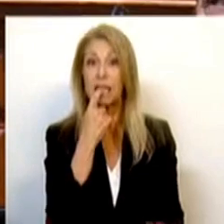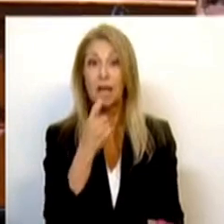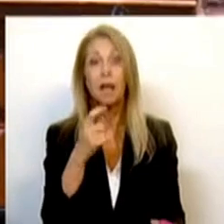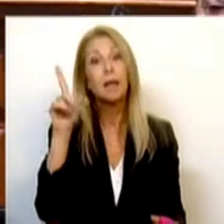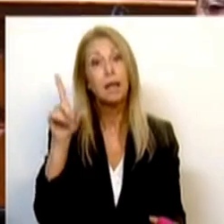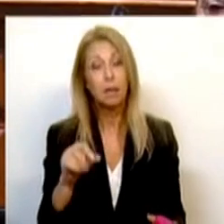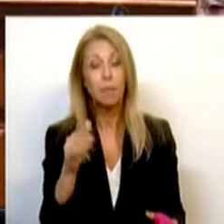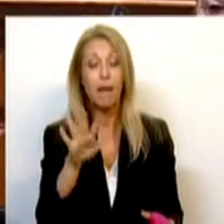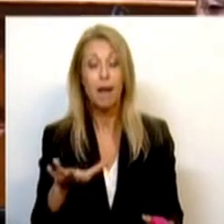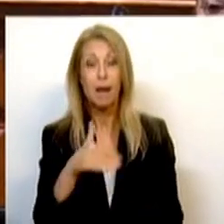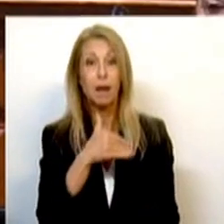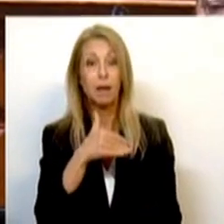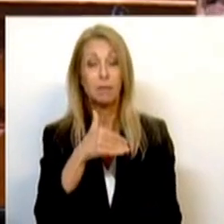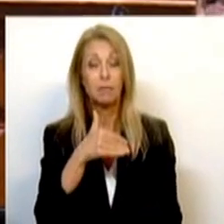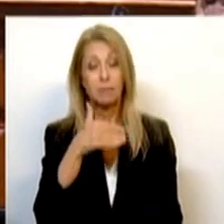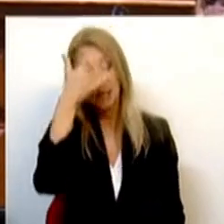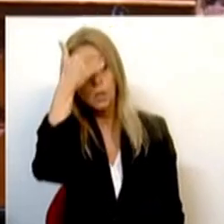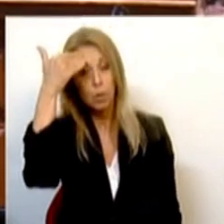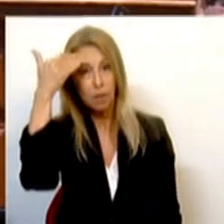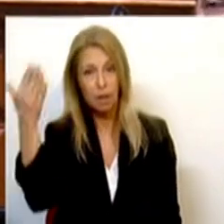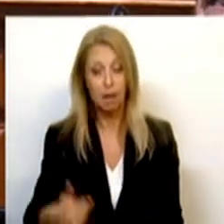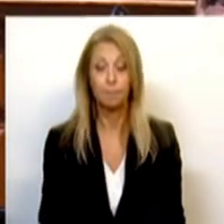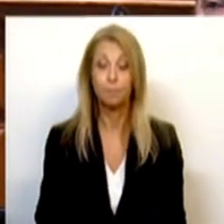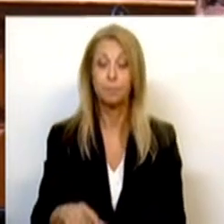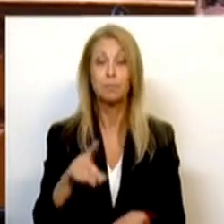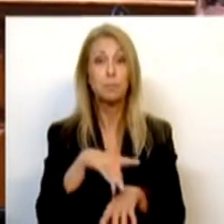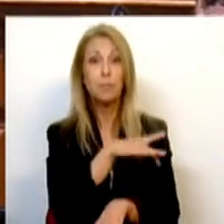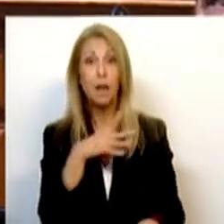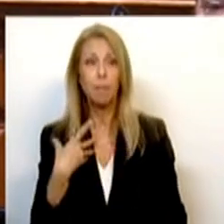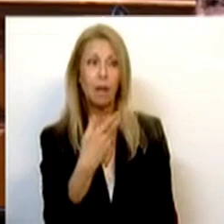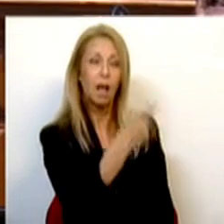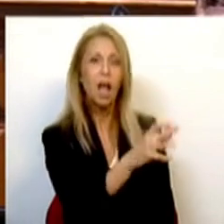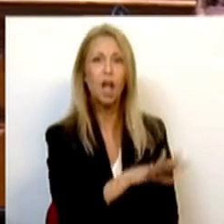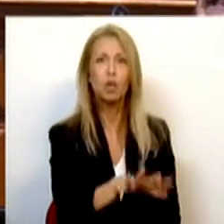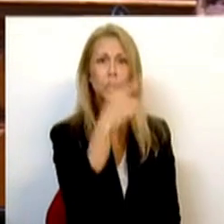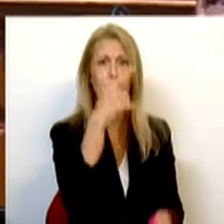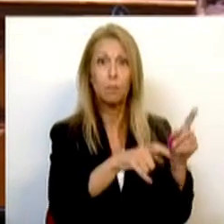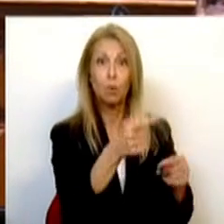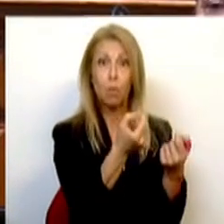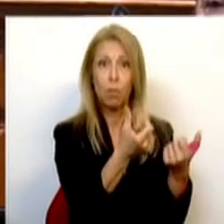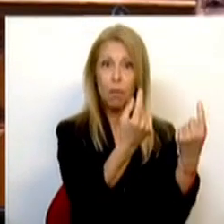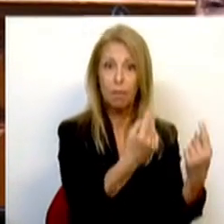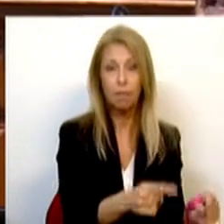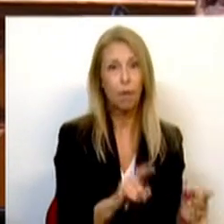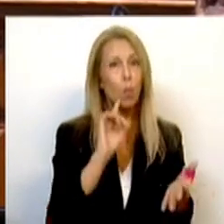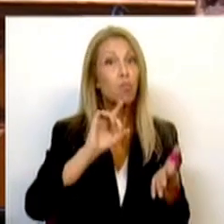área da saúde mental. A fixação de médicos em zonas carenciadas num projeto